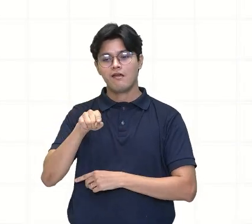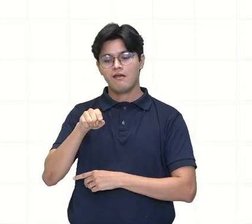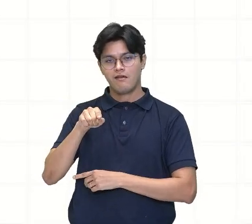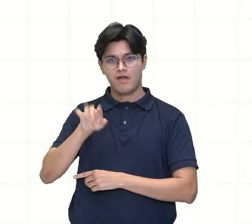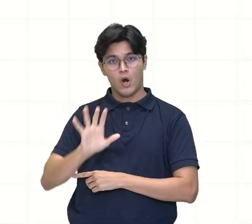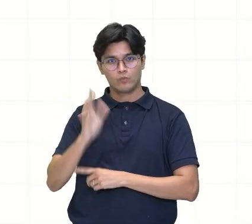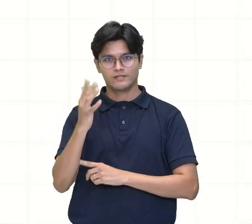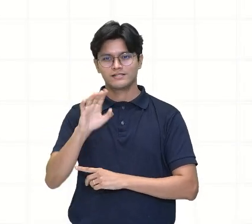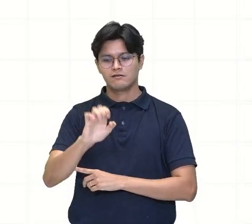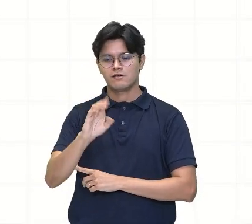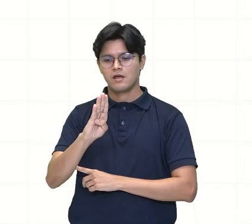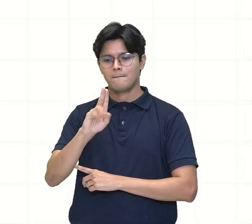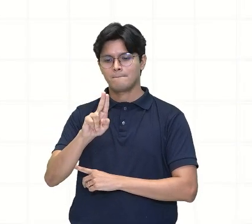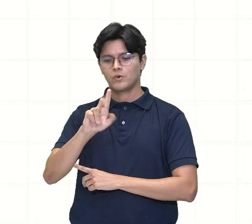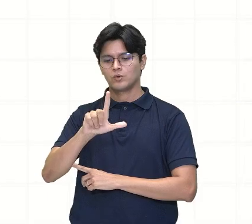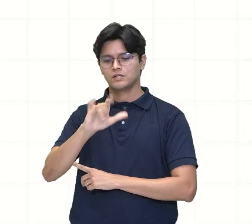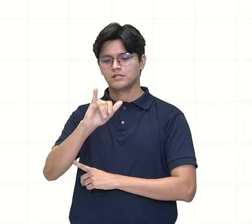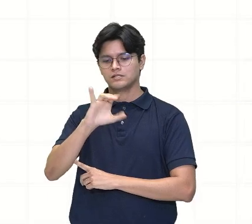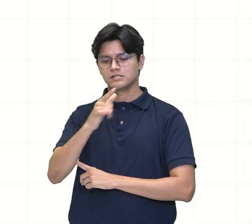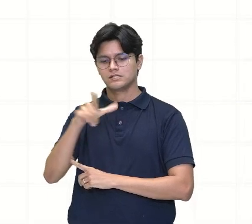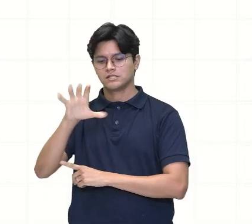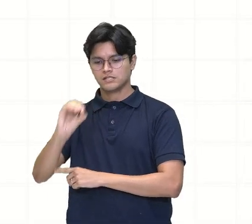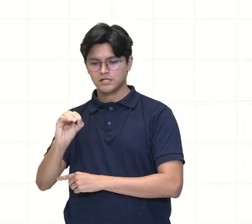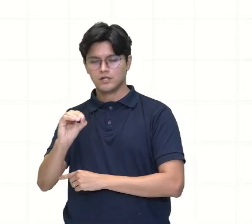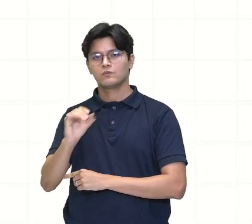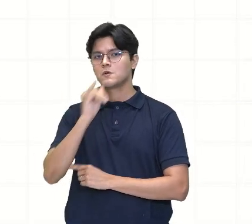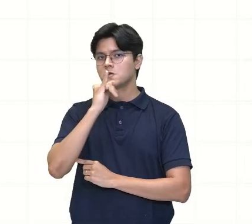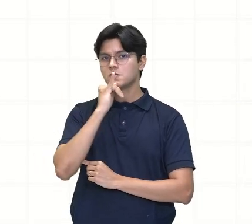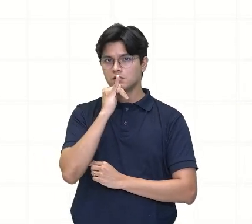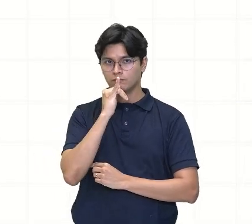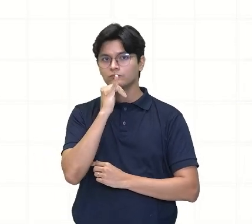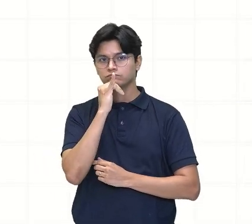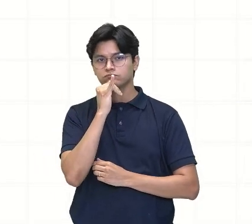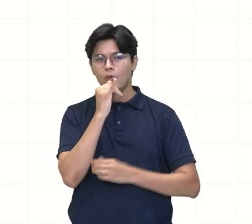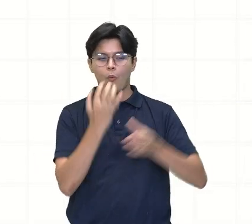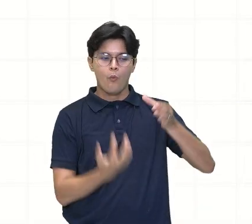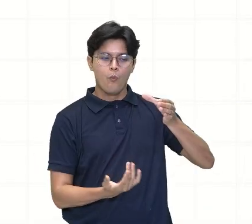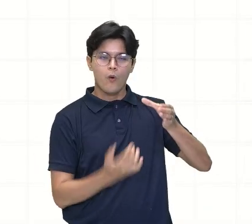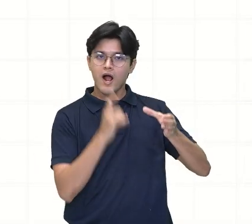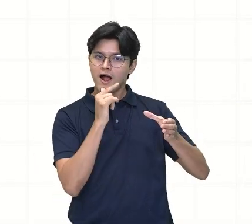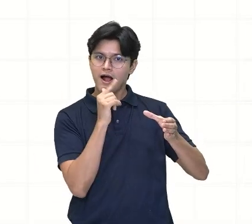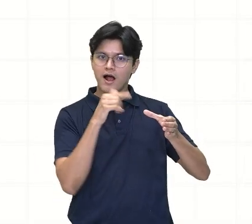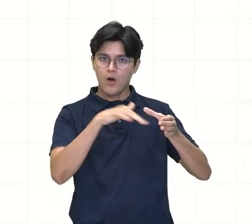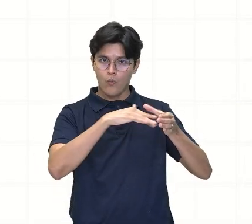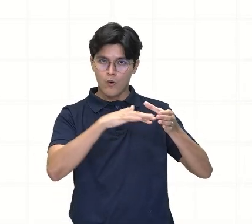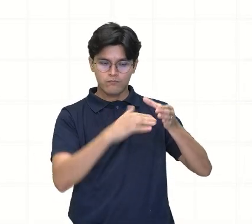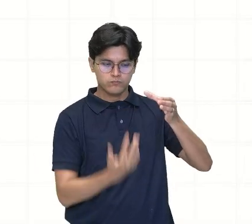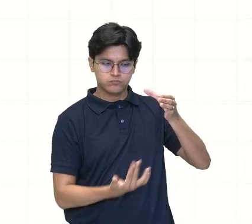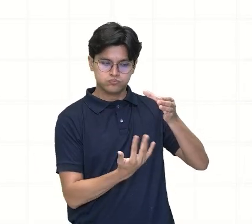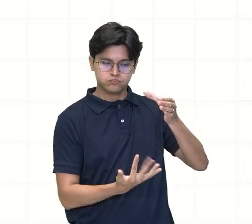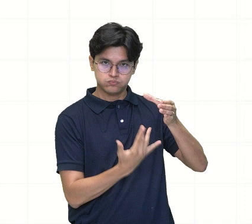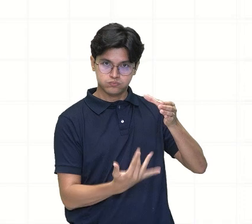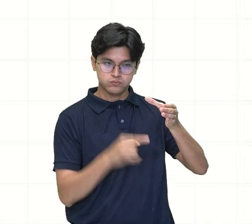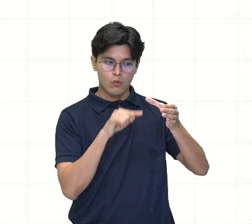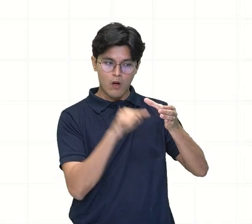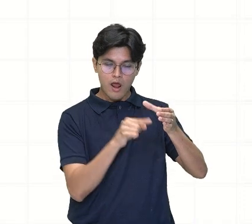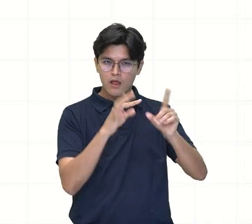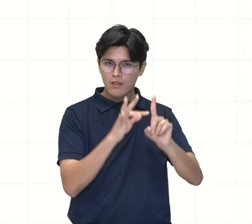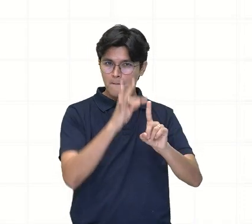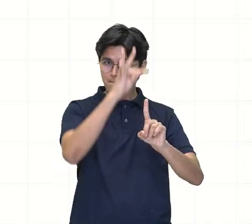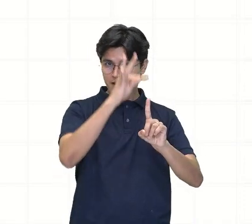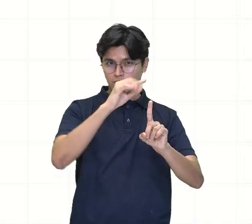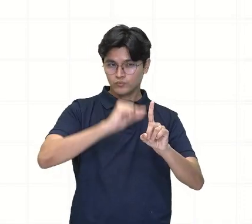aquela água, né, para fazer o café, a água ela atinge essa temperatura aqui de 100 graus. E aqui nesses